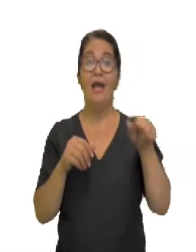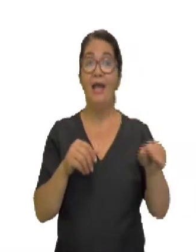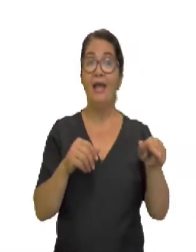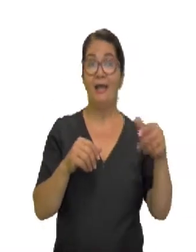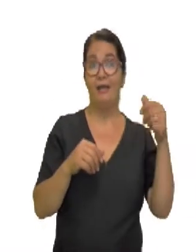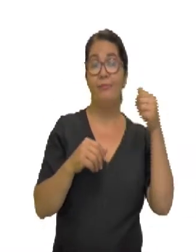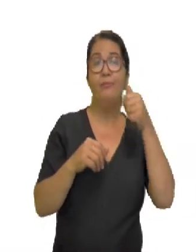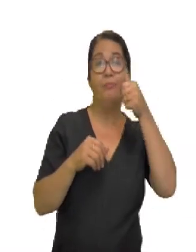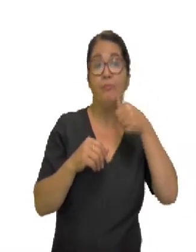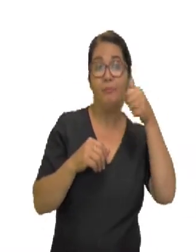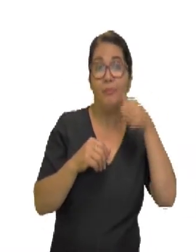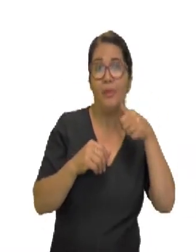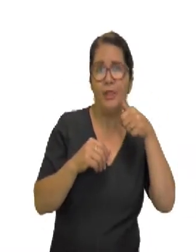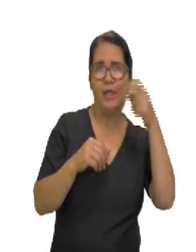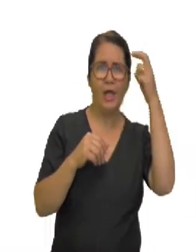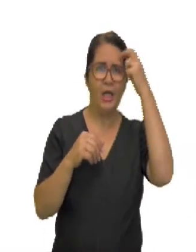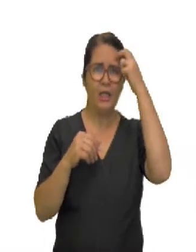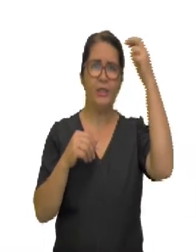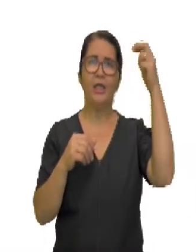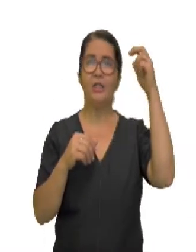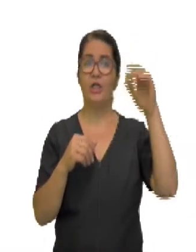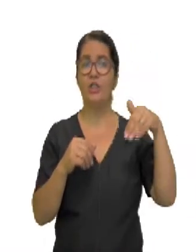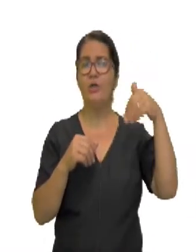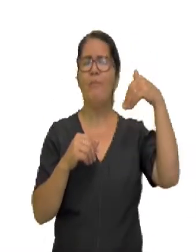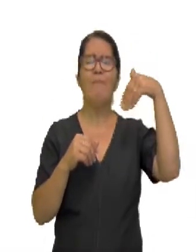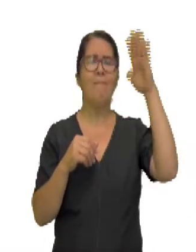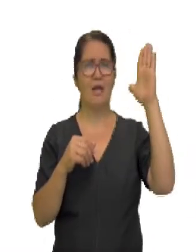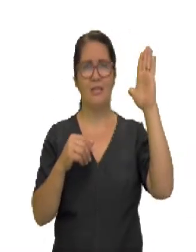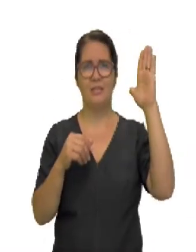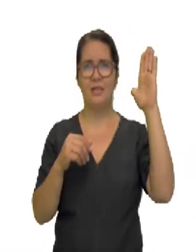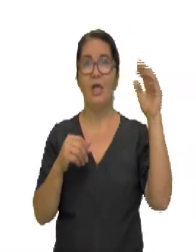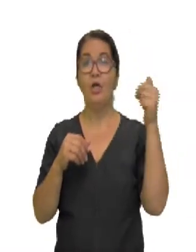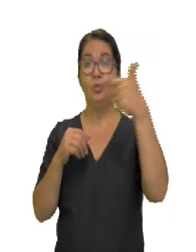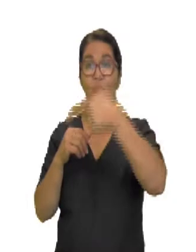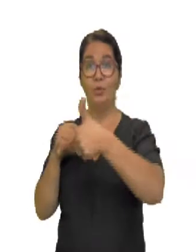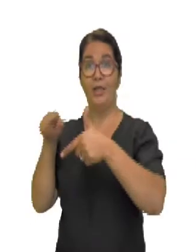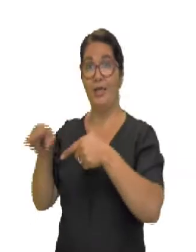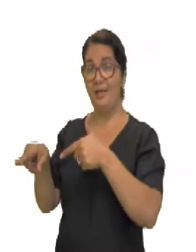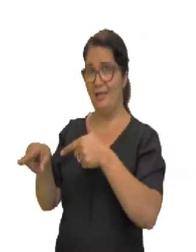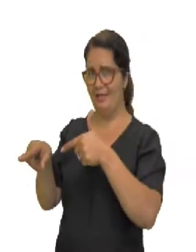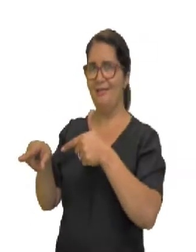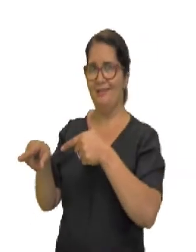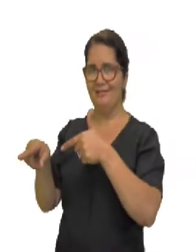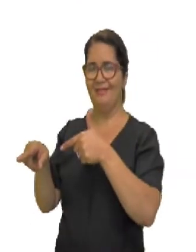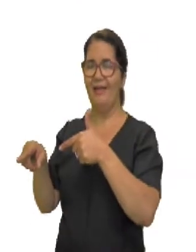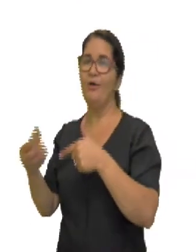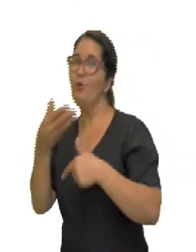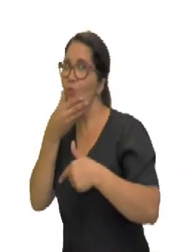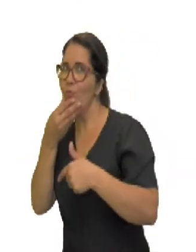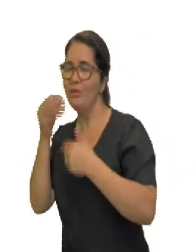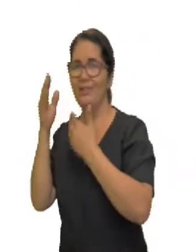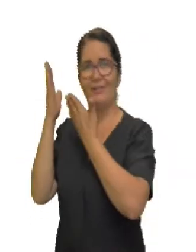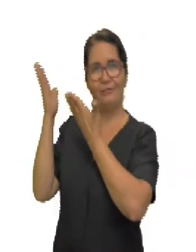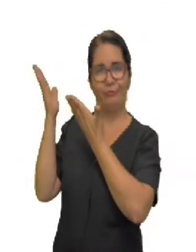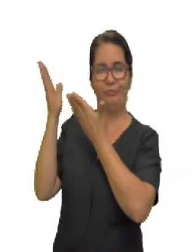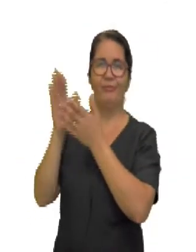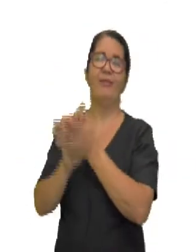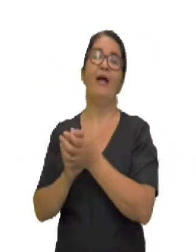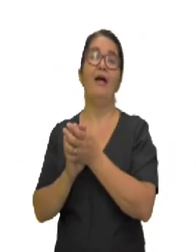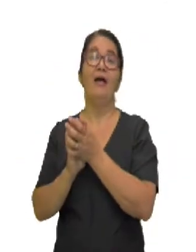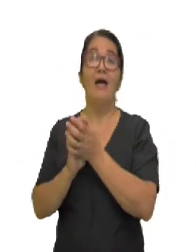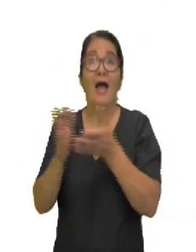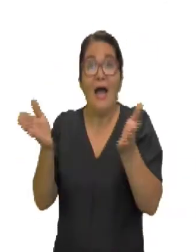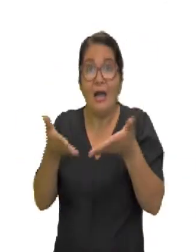que um teve um nível mais elevado. Agora, o de inferioridade, a gente está falando que é menos. Olha a